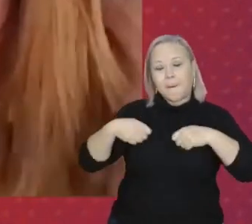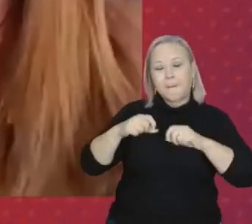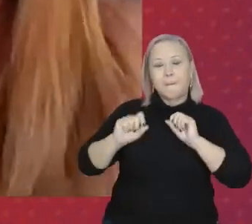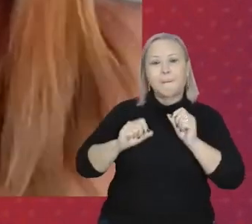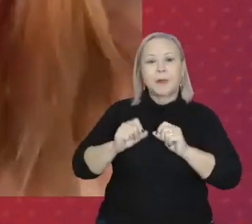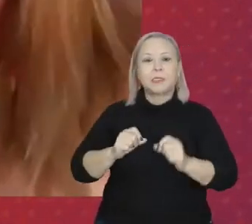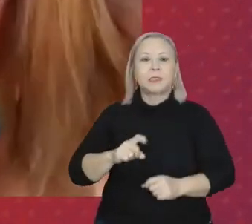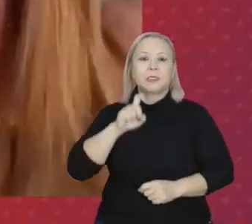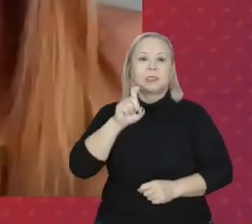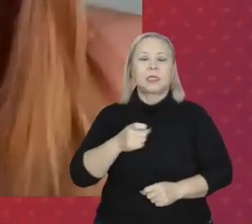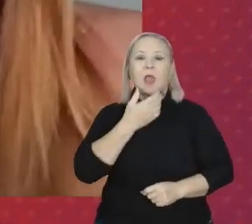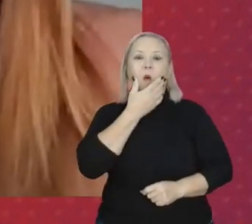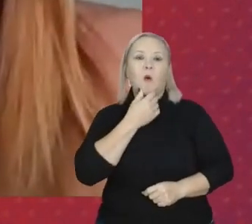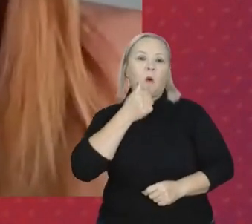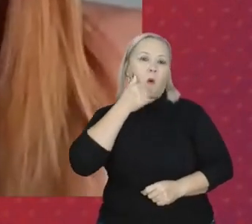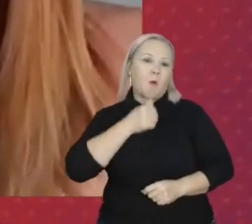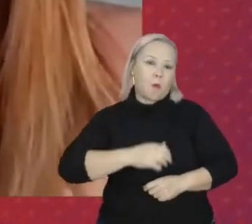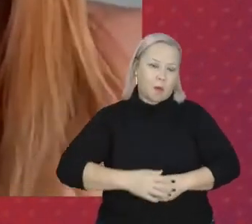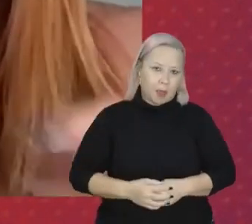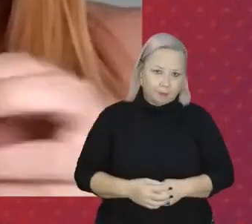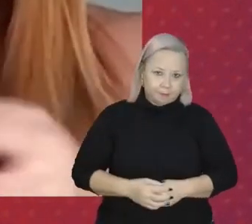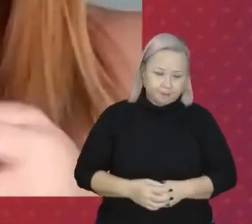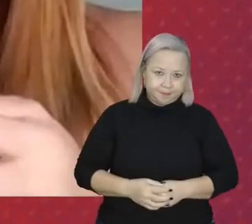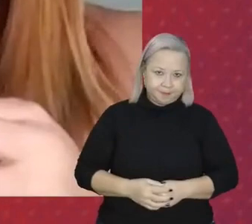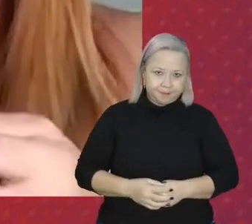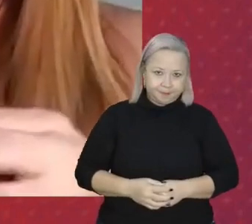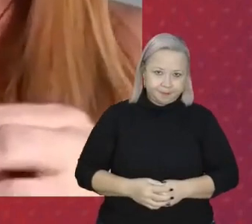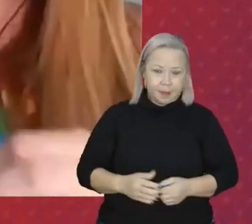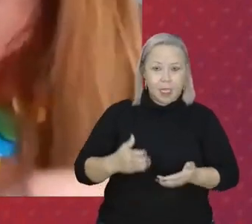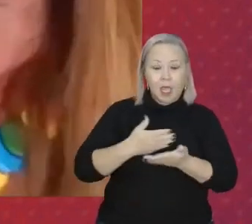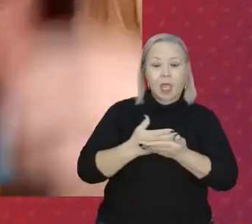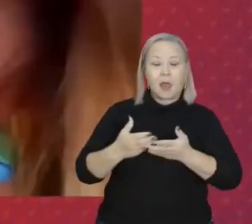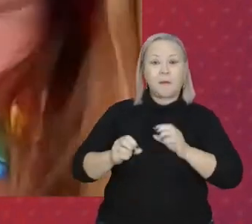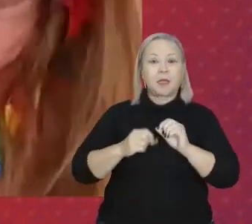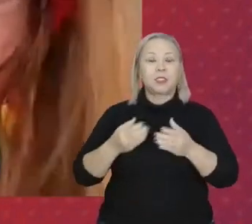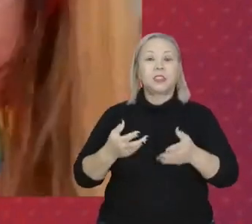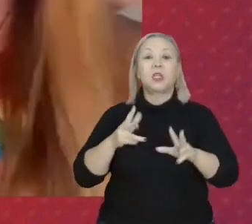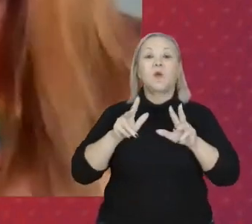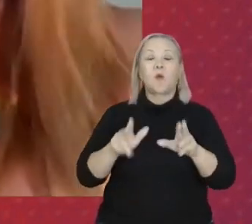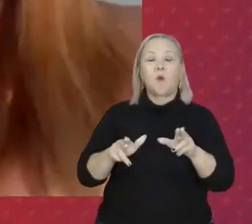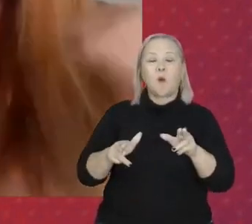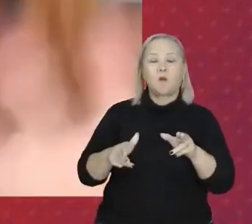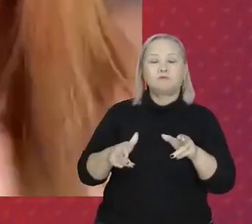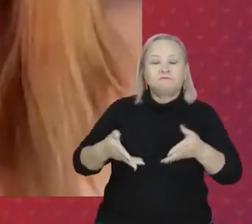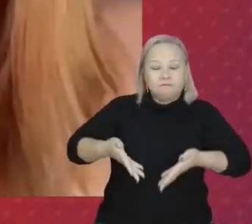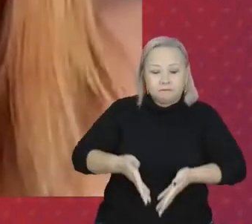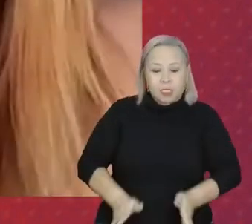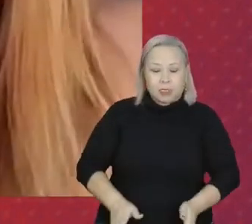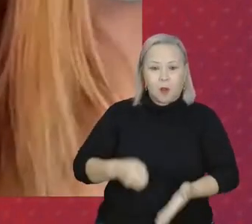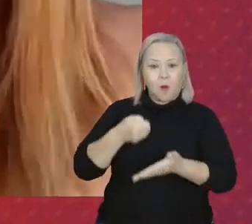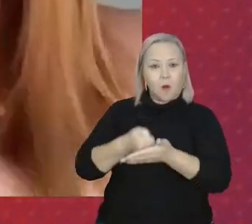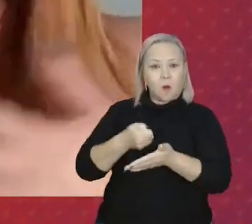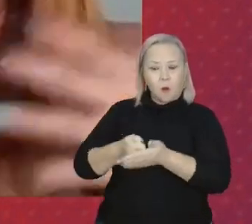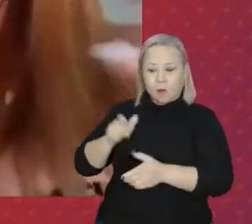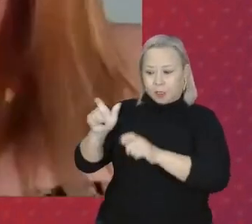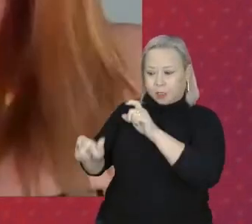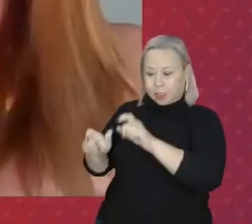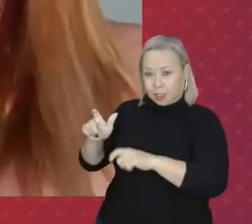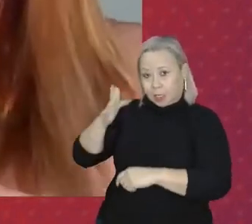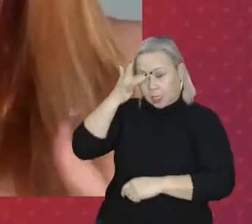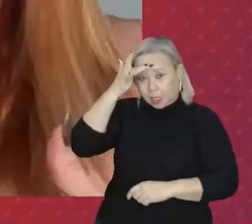a partir da biologia. E a gente obriga essas pessoas a performar esse